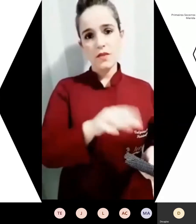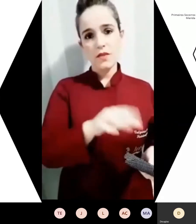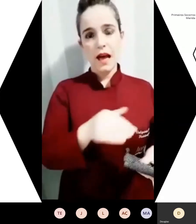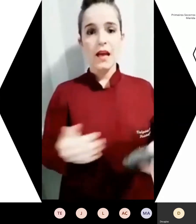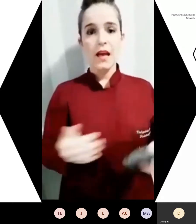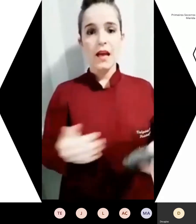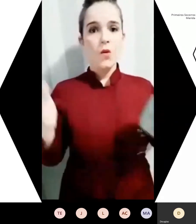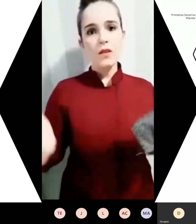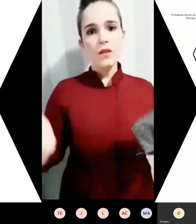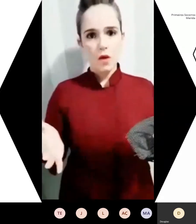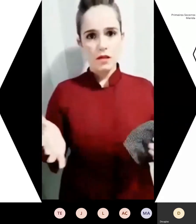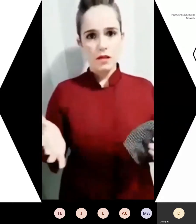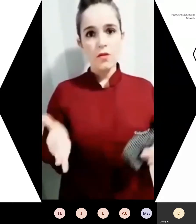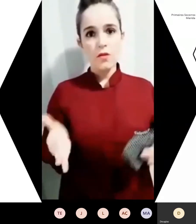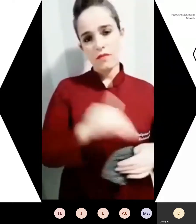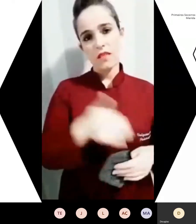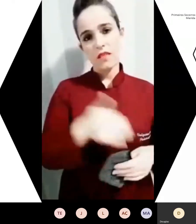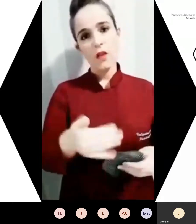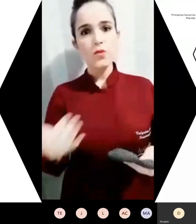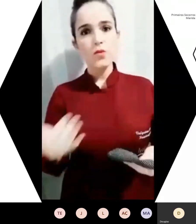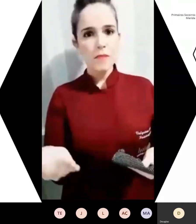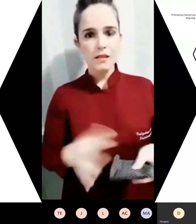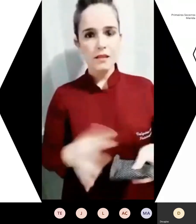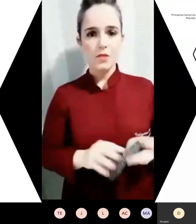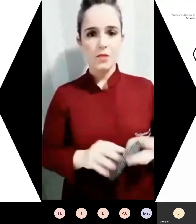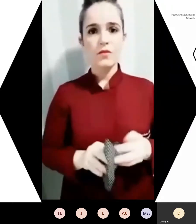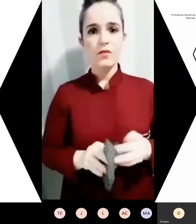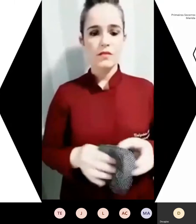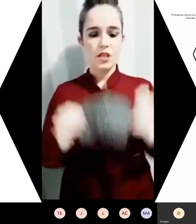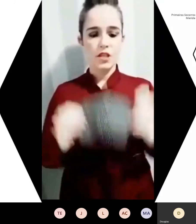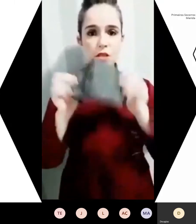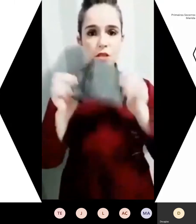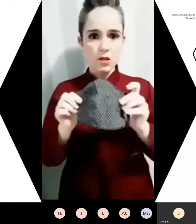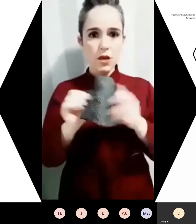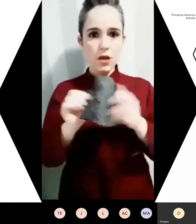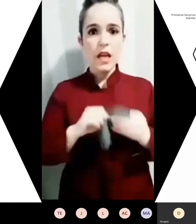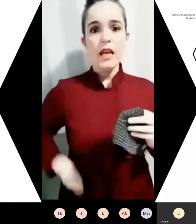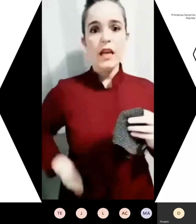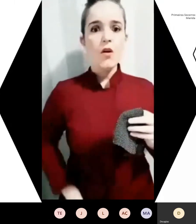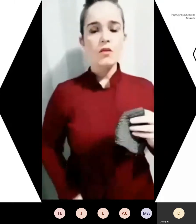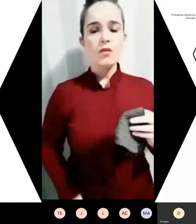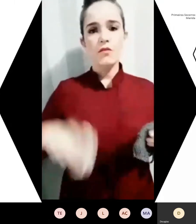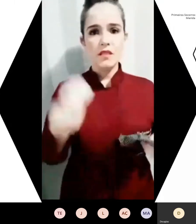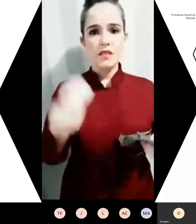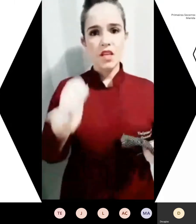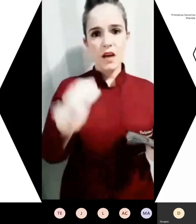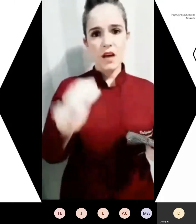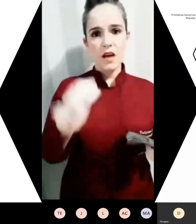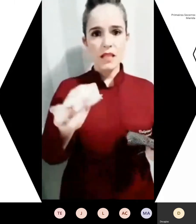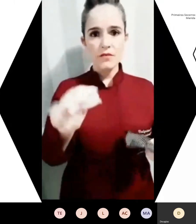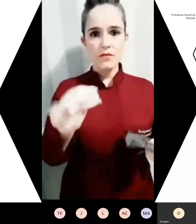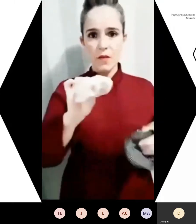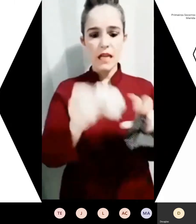horas. Então, se você ficar 4 horas na rua, você vai estar com 2 máscaras. Uma você vai estar usando, e a outra você